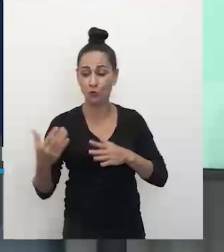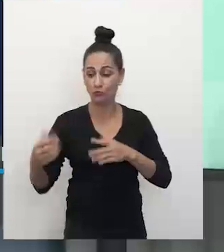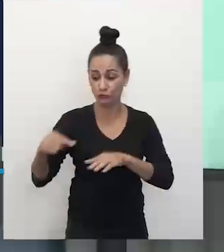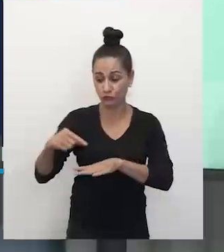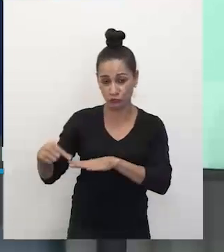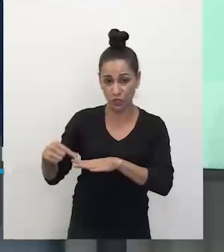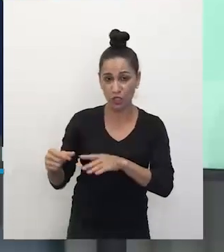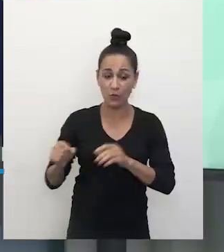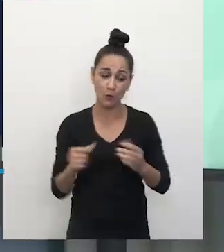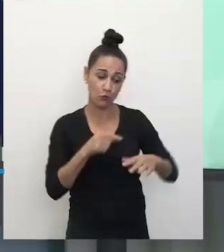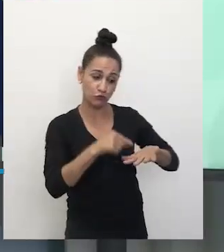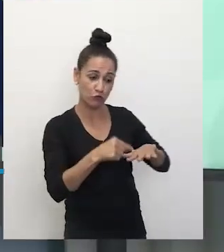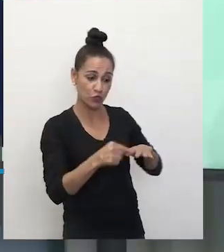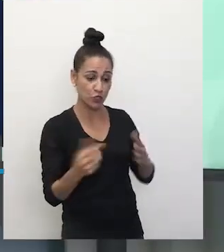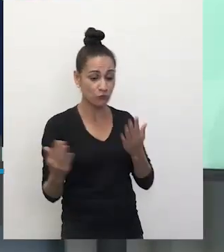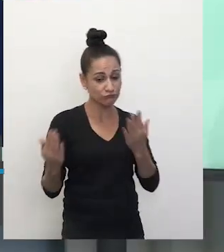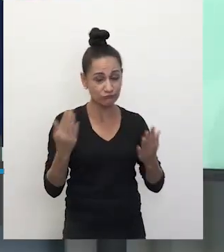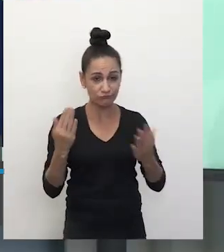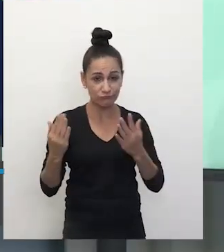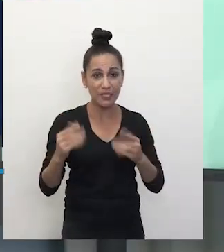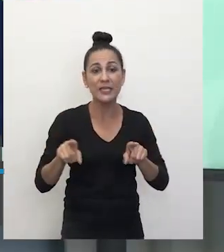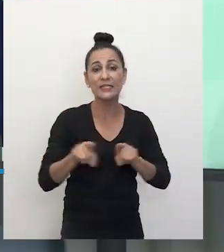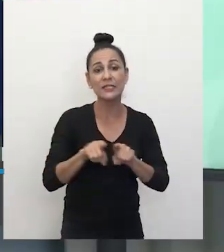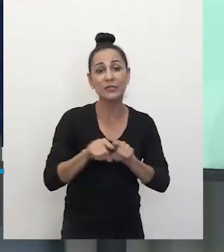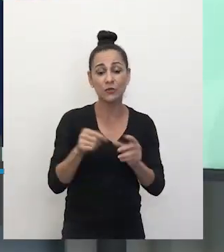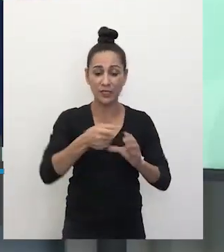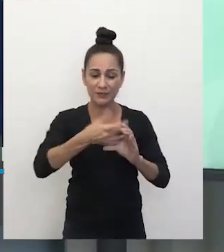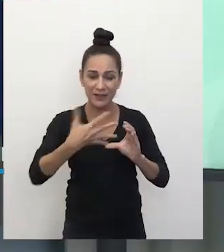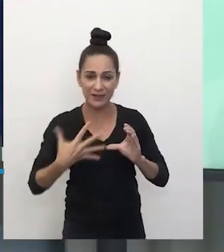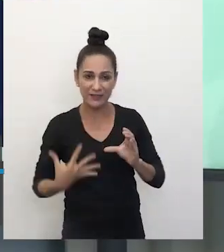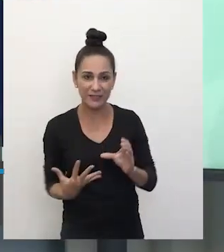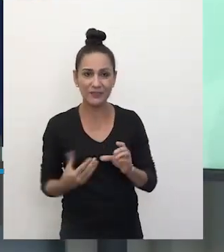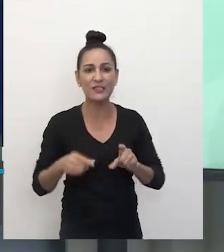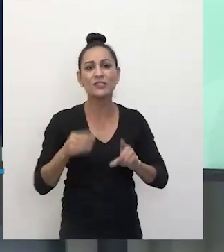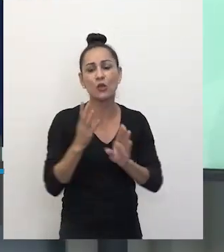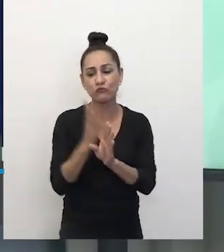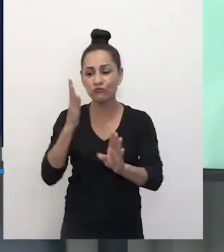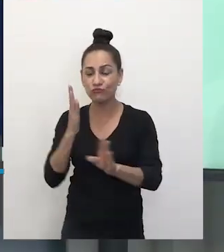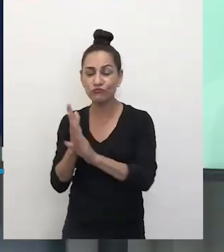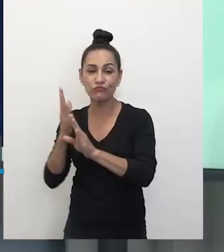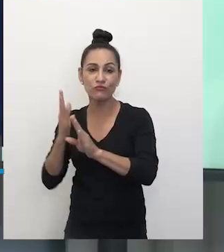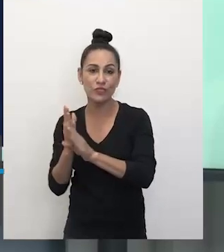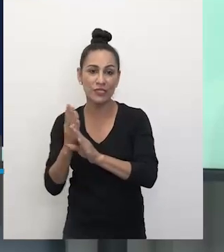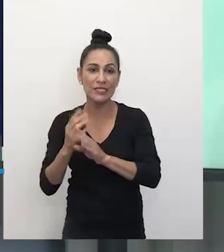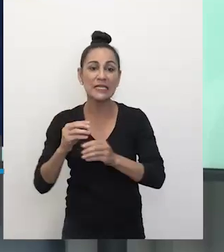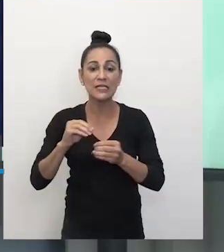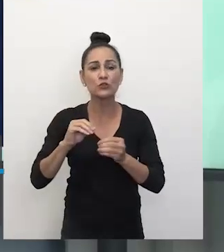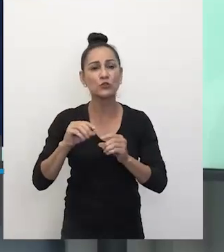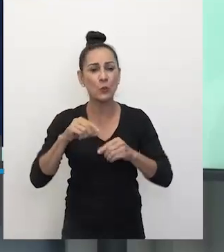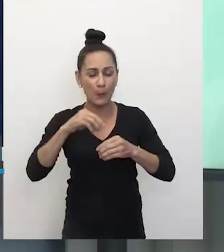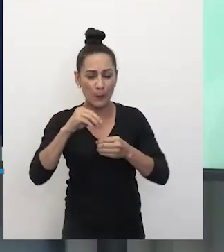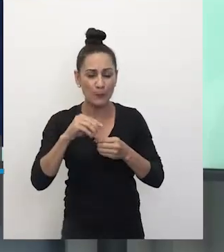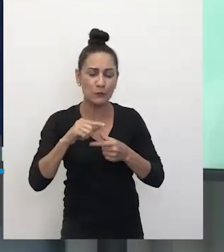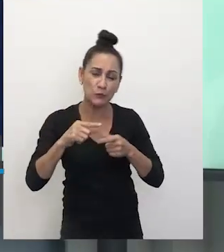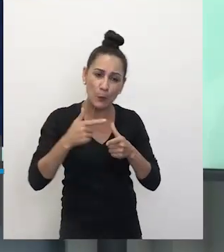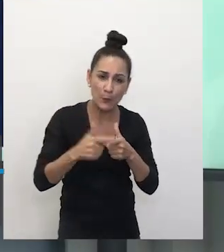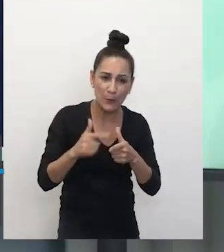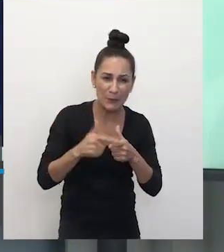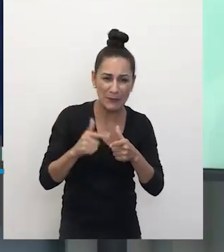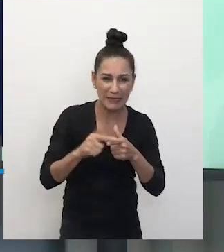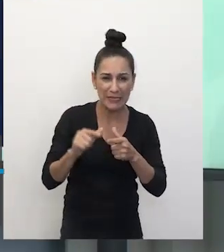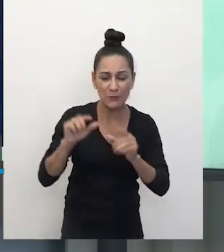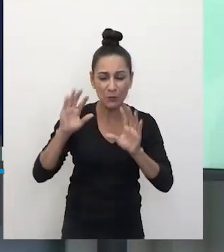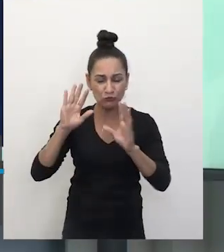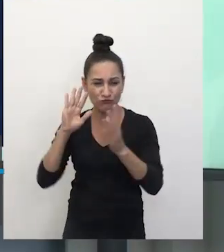porque aí a gente demonstra né as características né Eu acho que eu tenho os fatores os elementos climáticos que acabam interferindo aí no